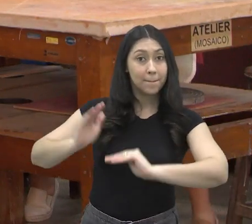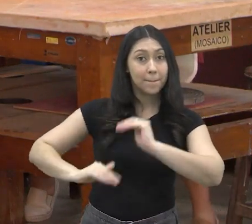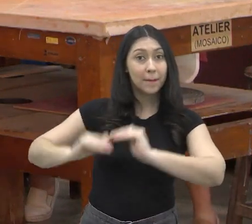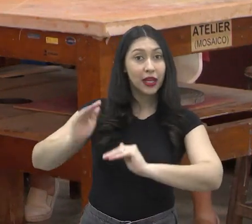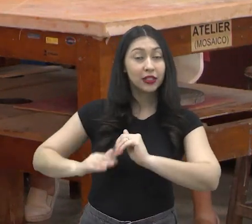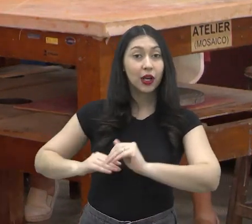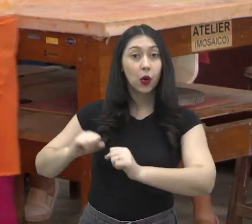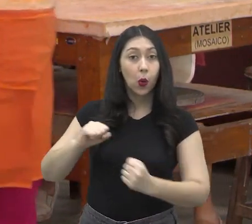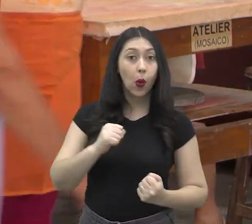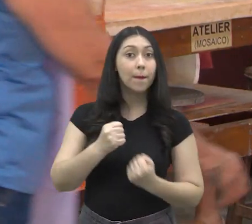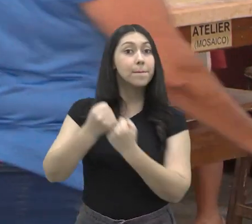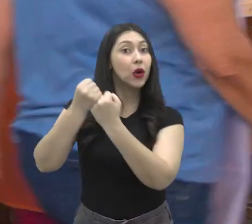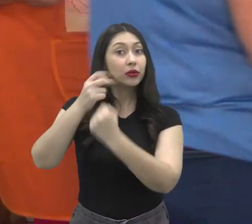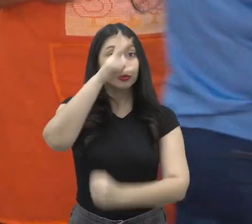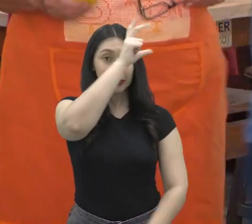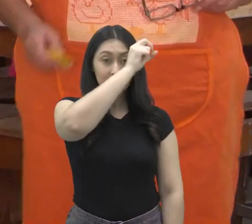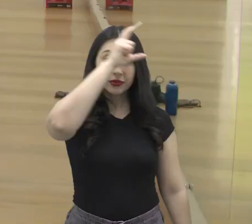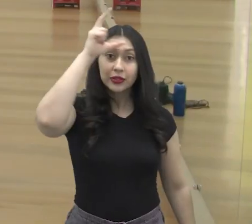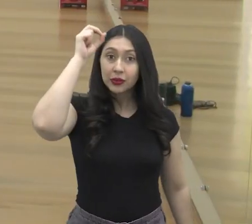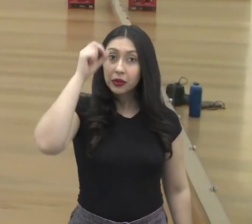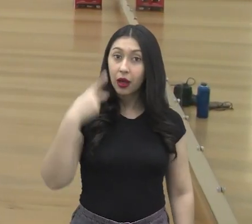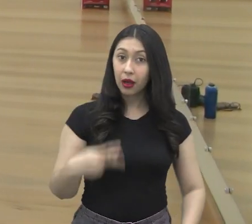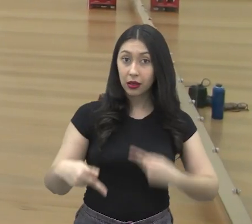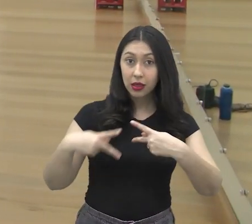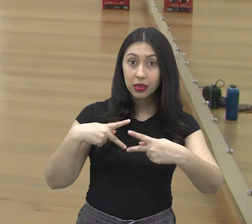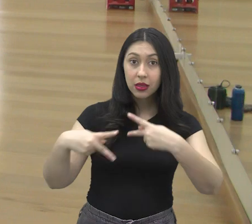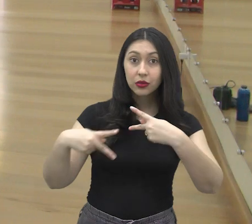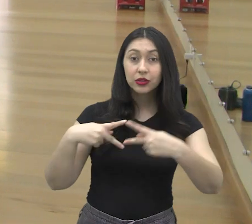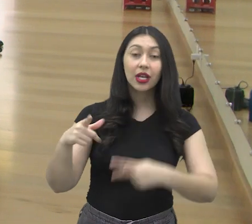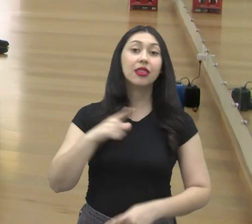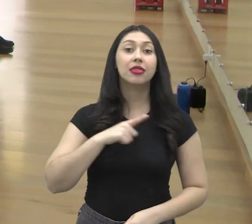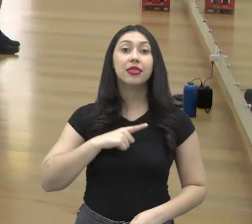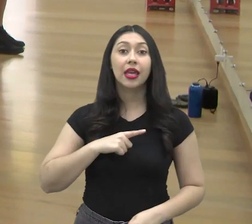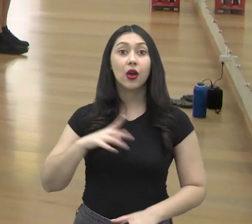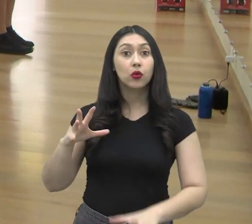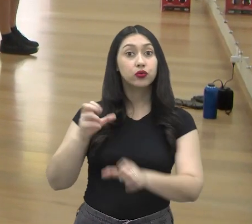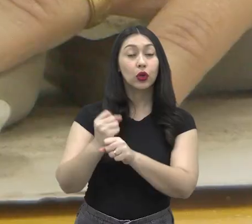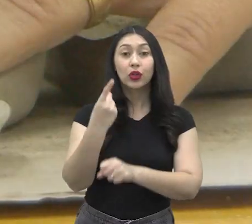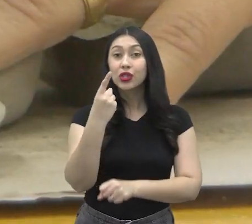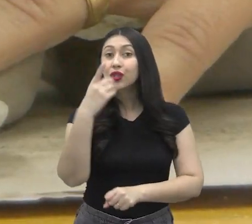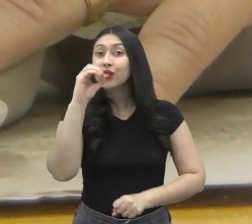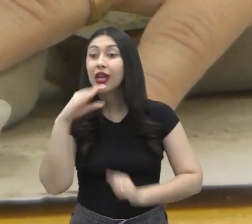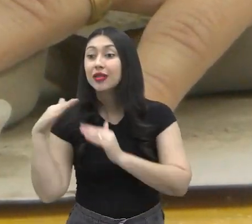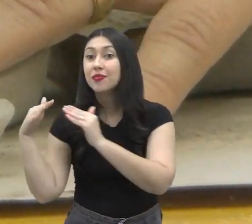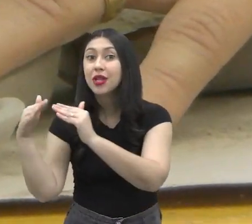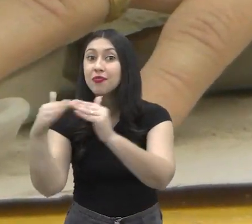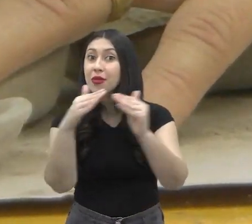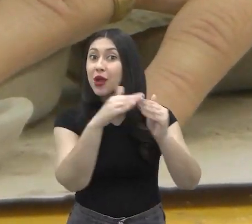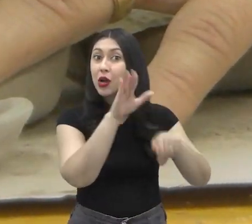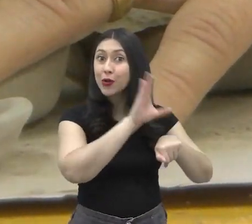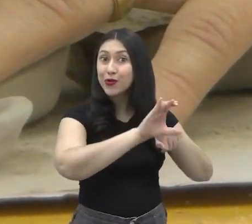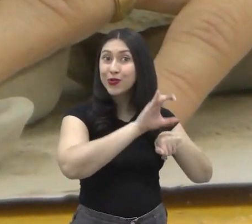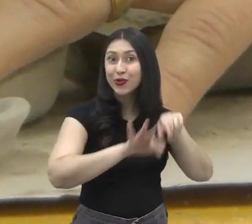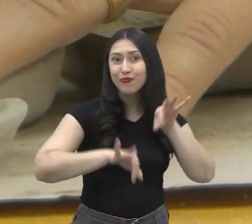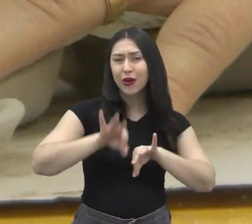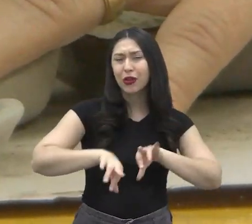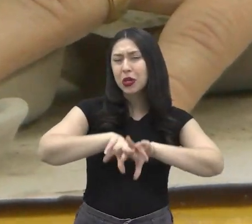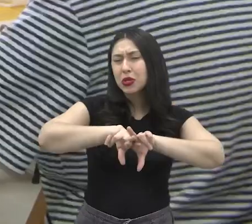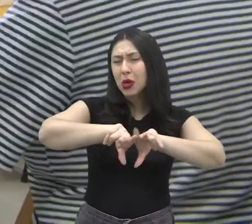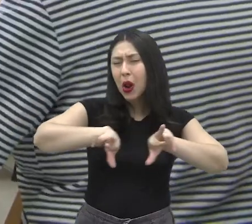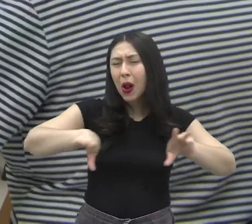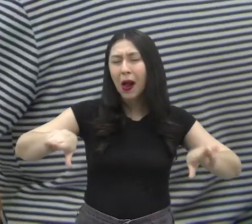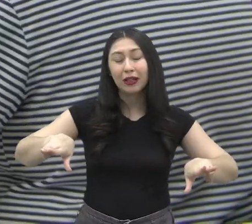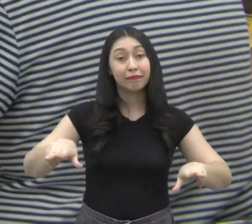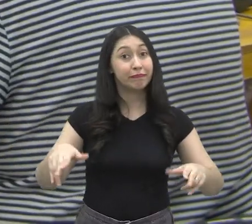atividades com o aporte financeiro da prefeitura. Aqui na cidade existem 10 casas de cultura com cursos e oficinas